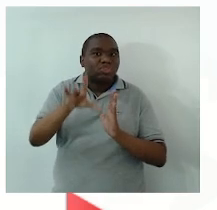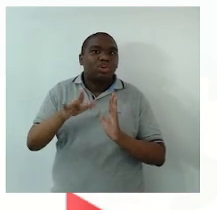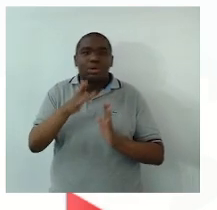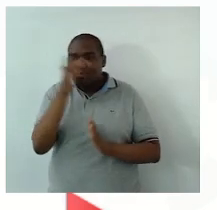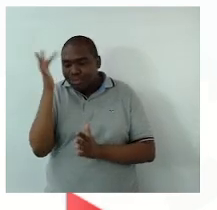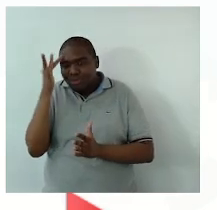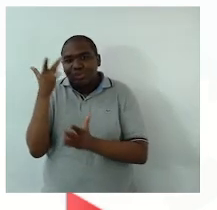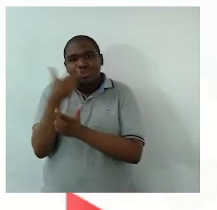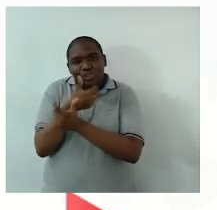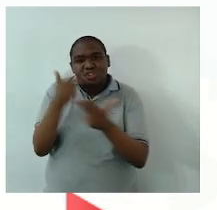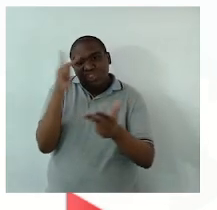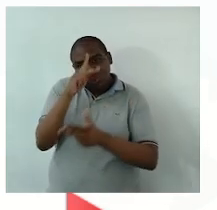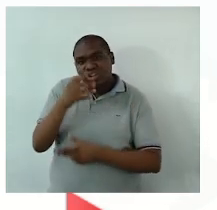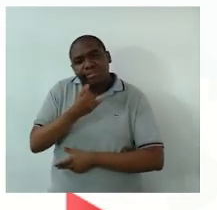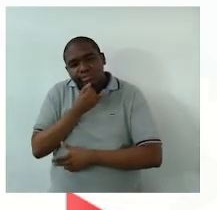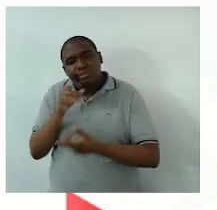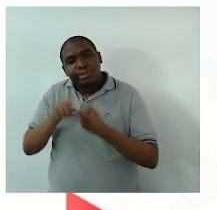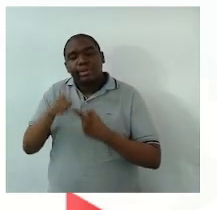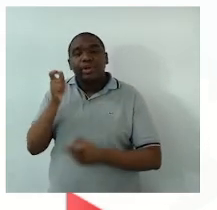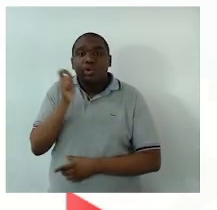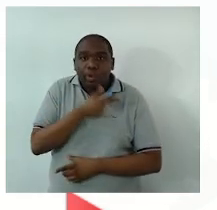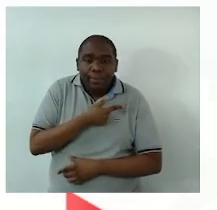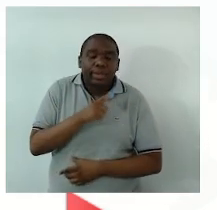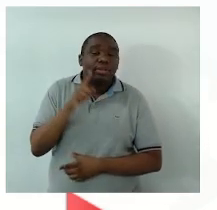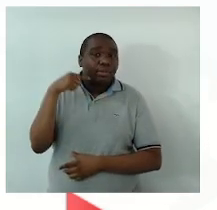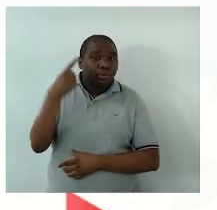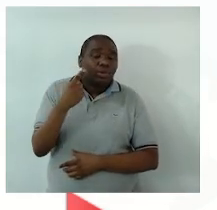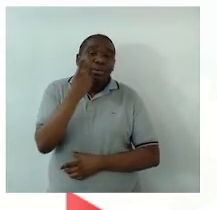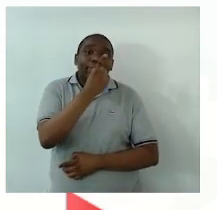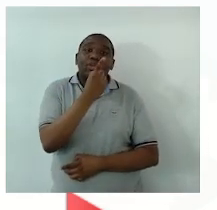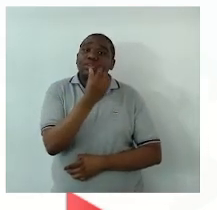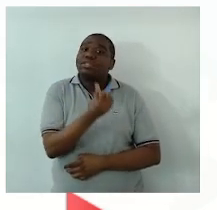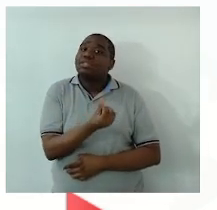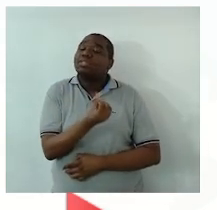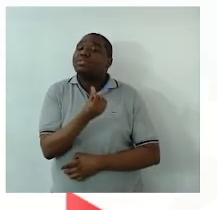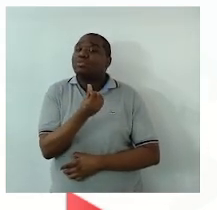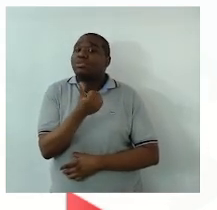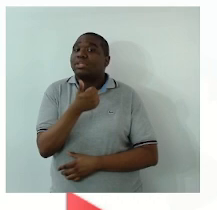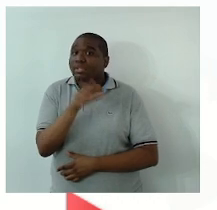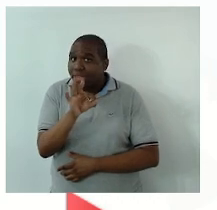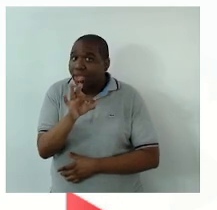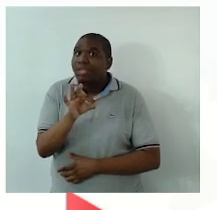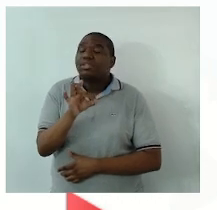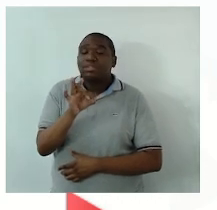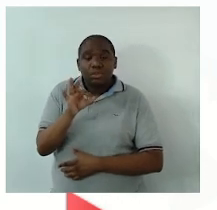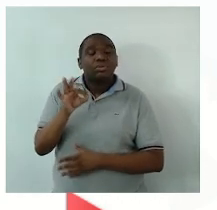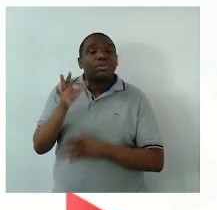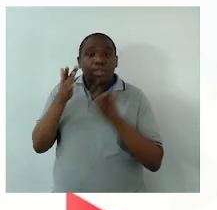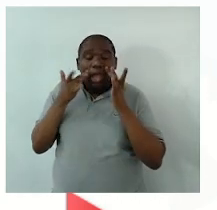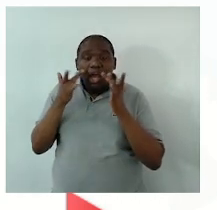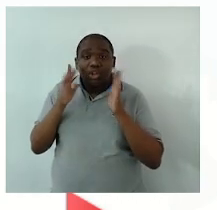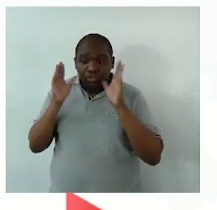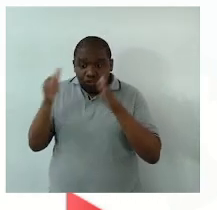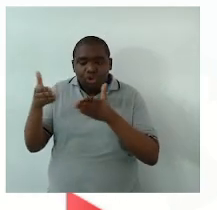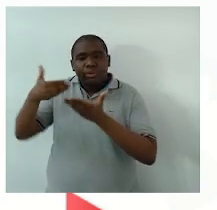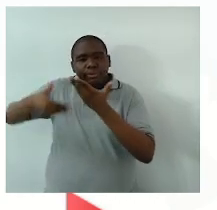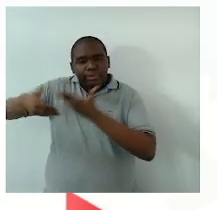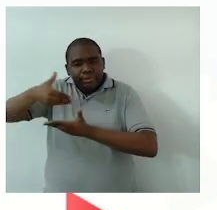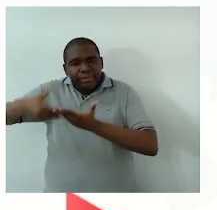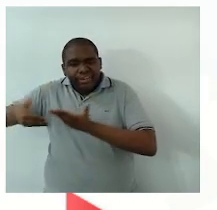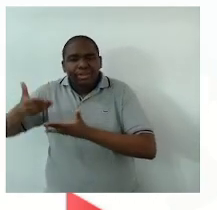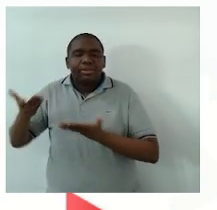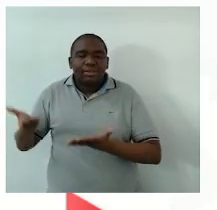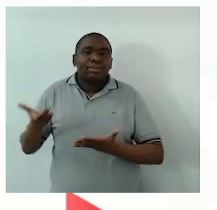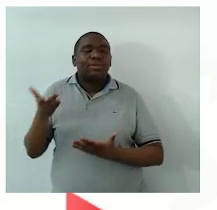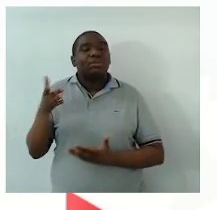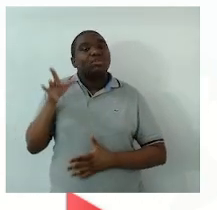e comédias. E a partir de 1610, dedicou-se a peças de cunho conciliatório, né? Então, assim, ele